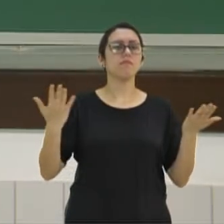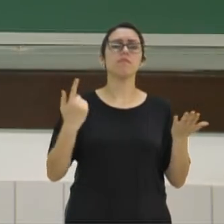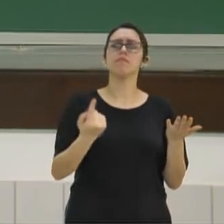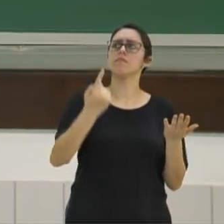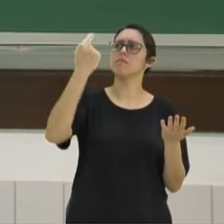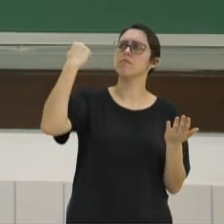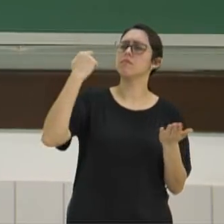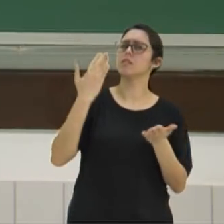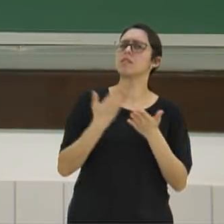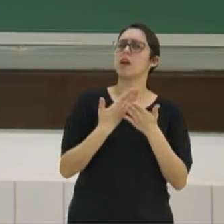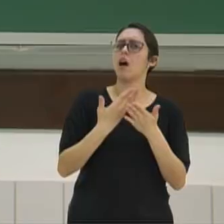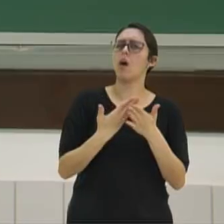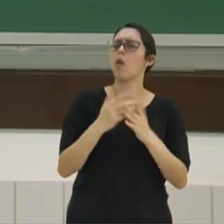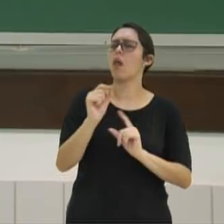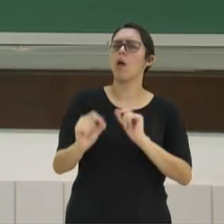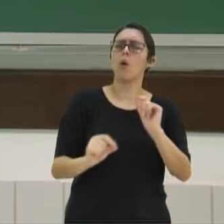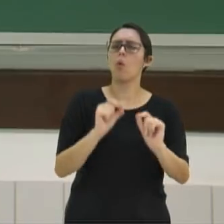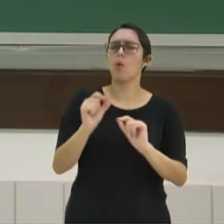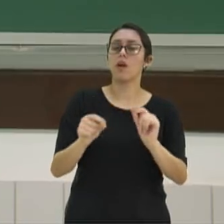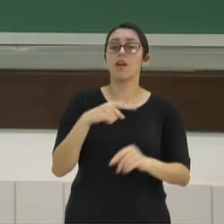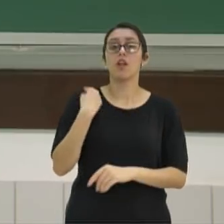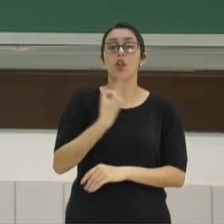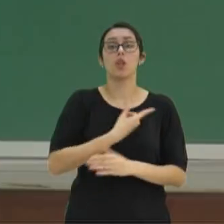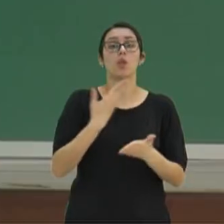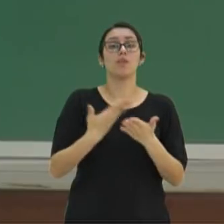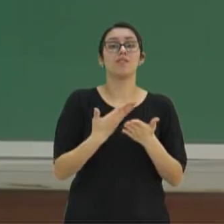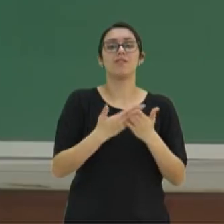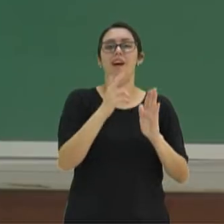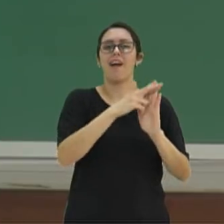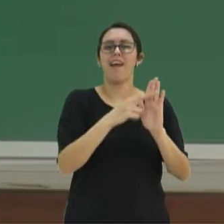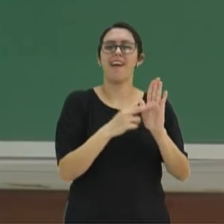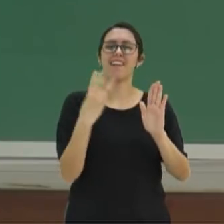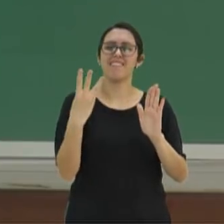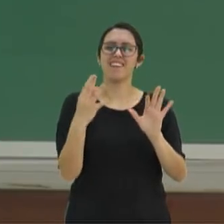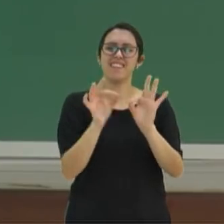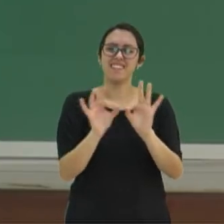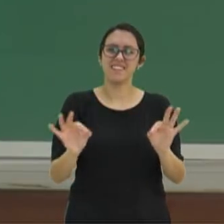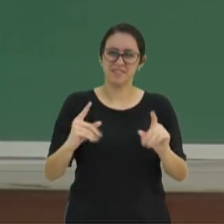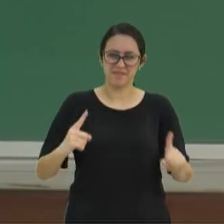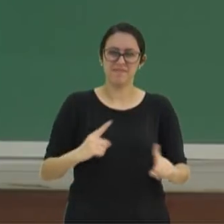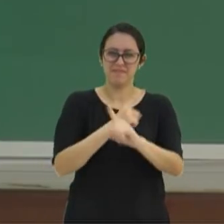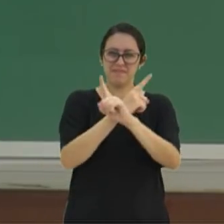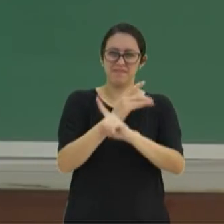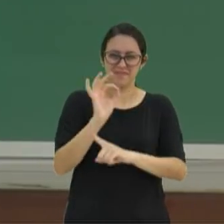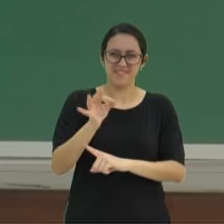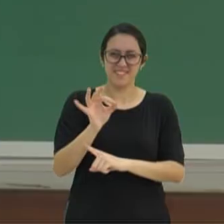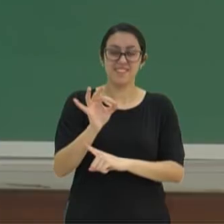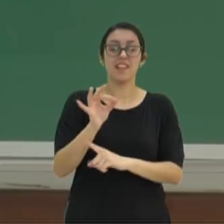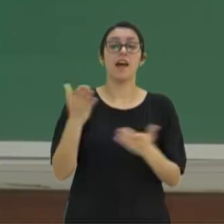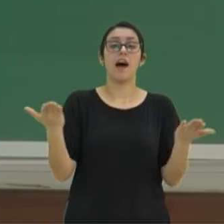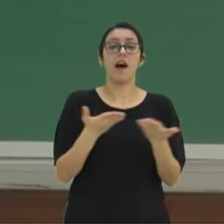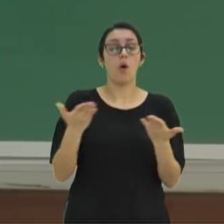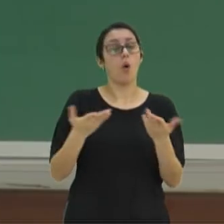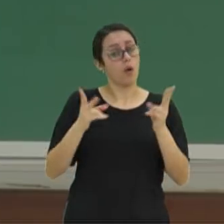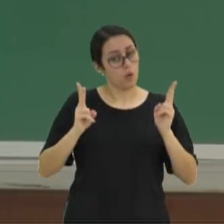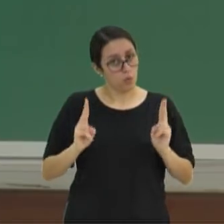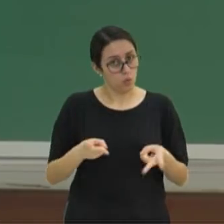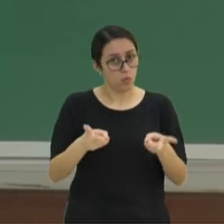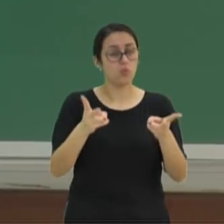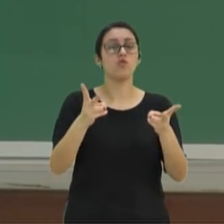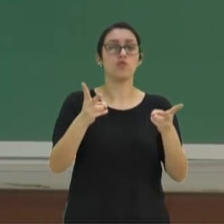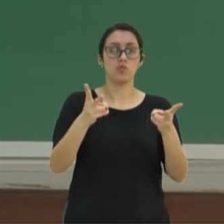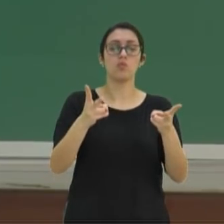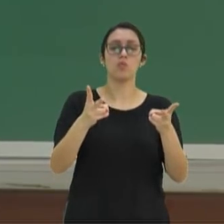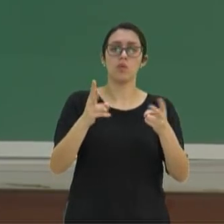aula passada? Nós começamos a estudar a regra de 3 simples, lembram? E hoje nós vamos dar continuidade